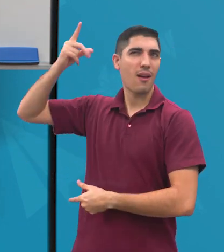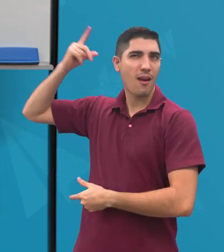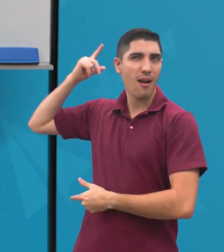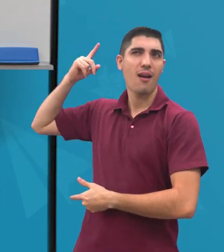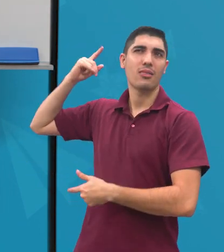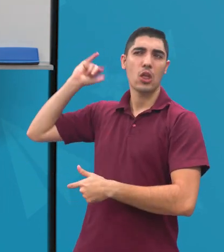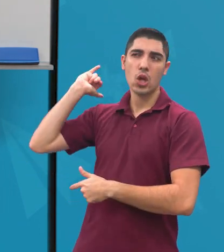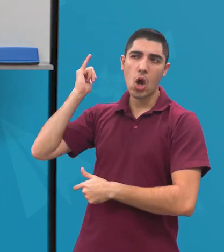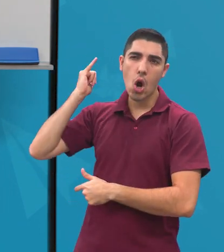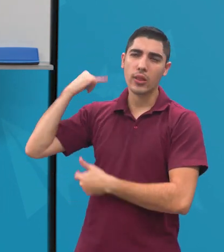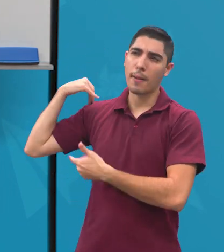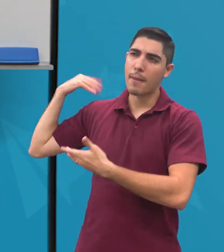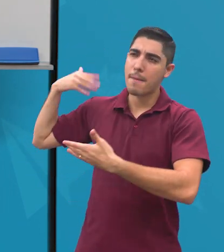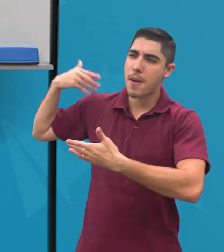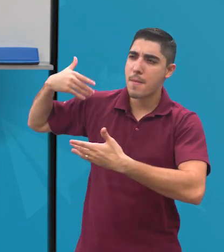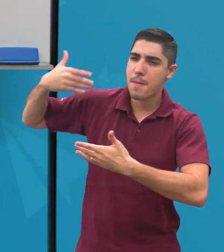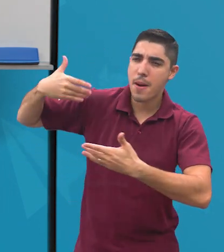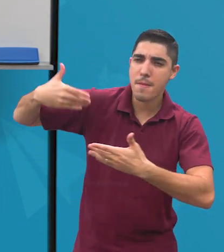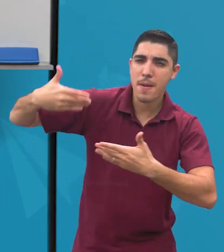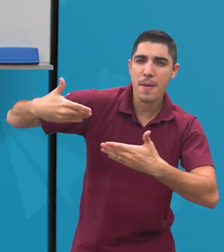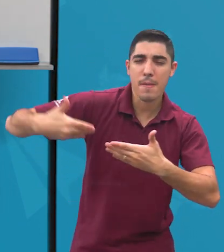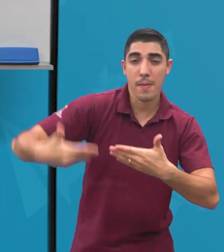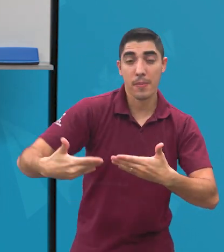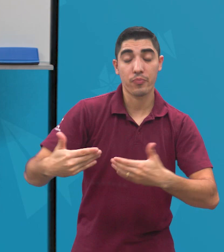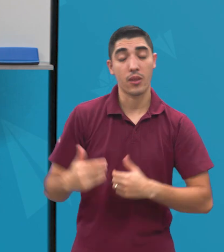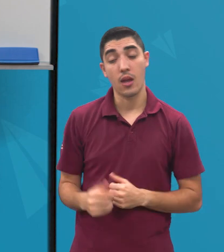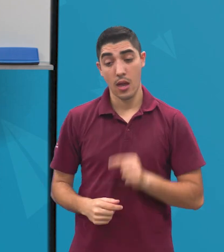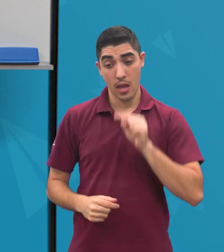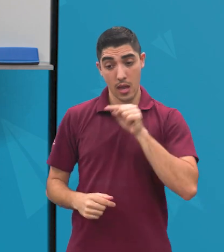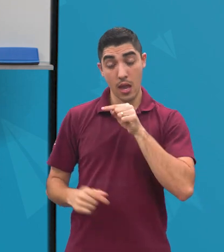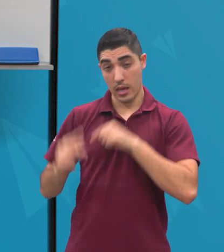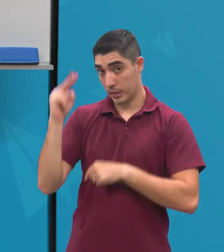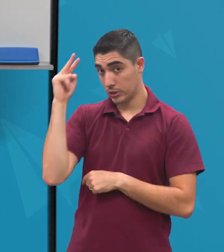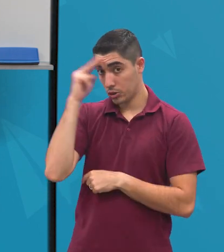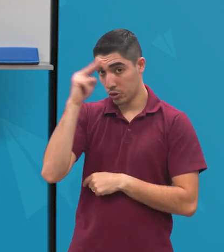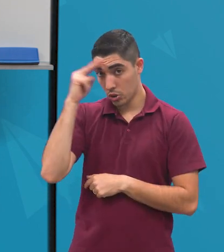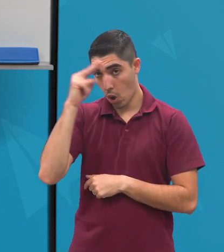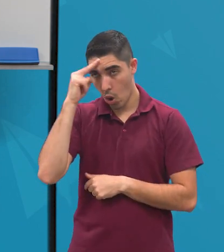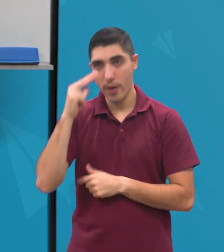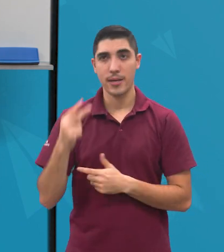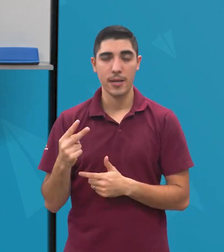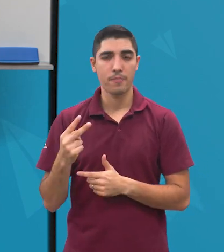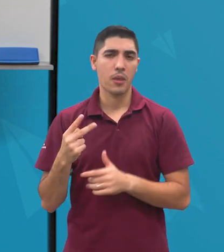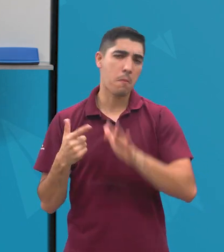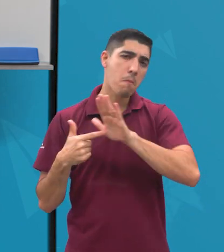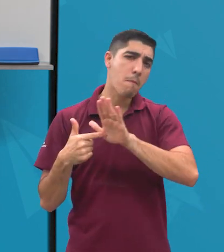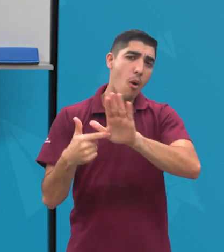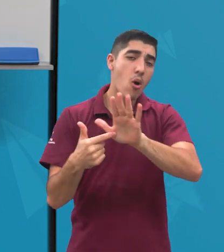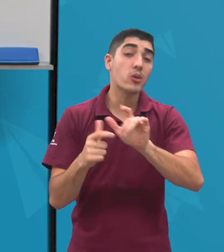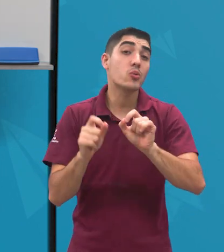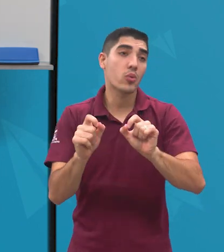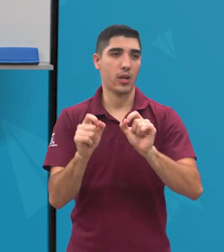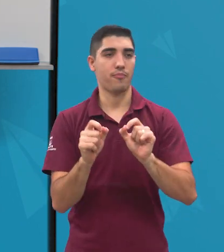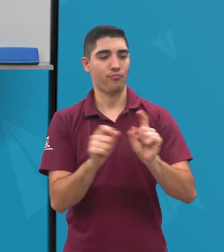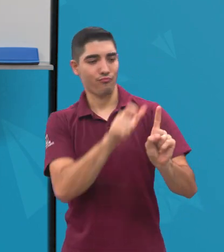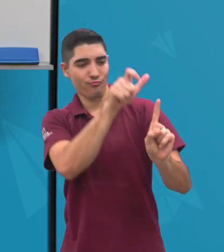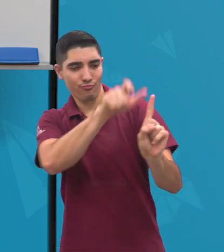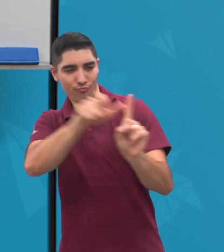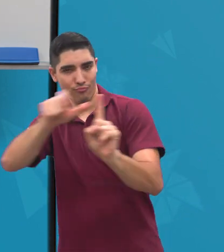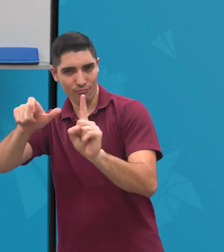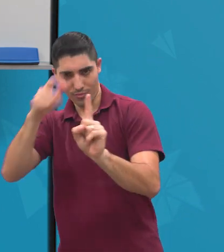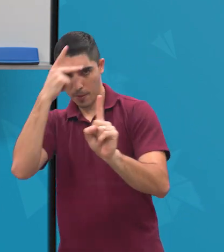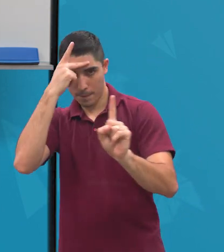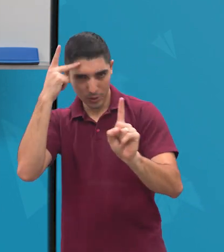algumas informações, uma narrativa que tem a ver com algumas experiências que os seres